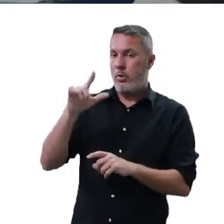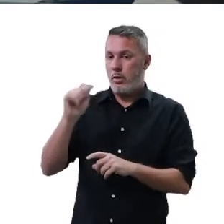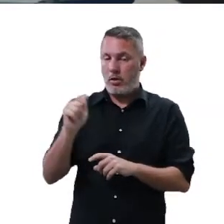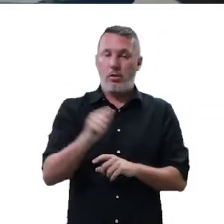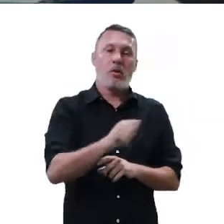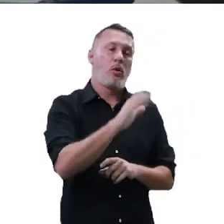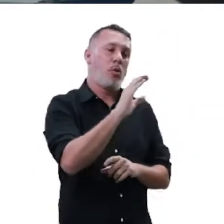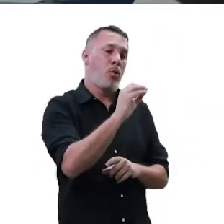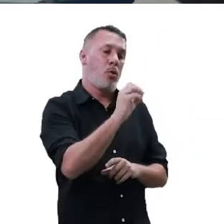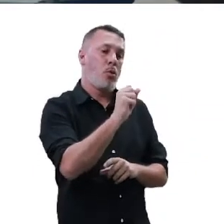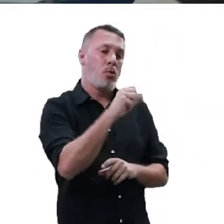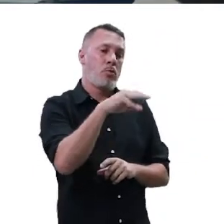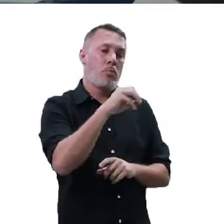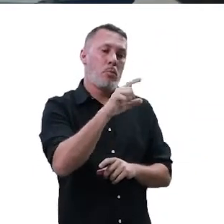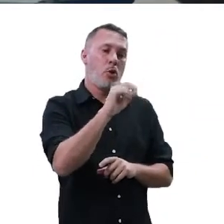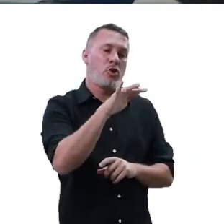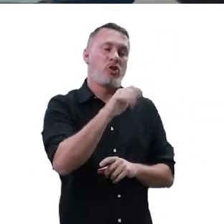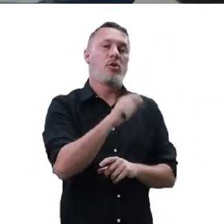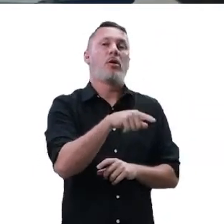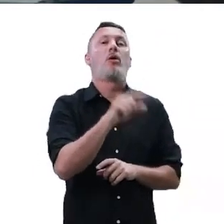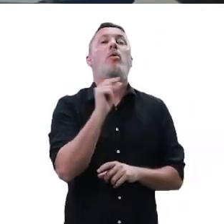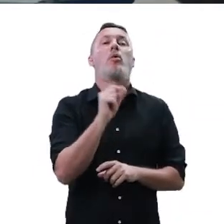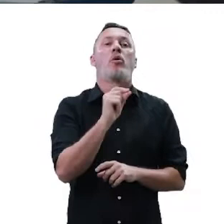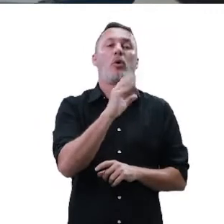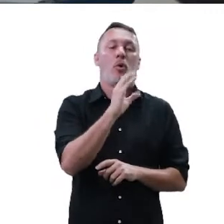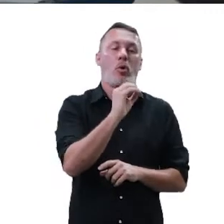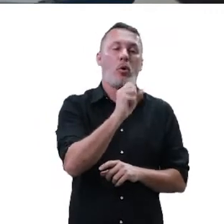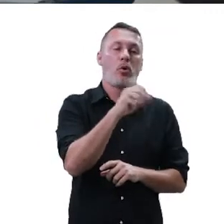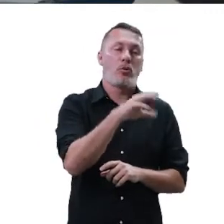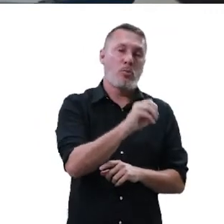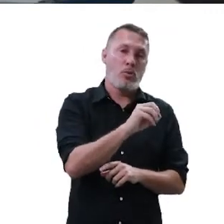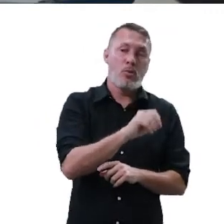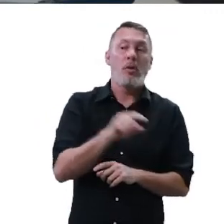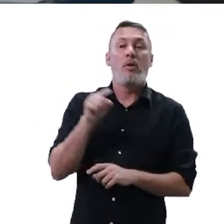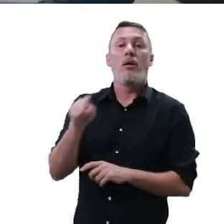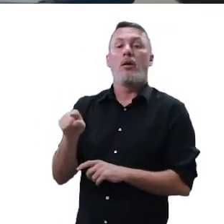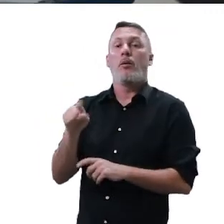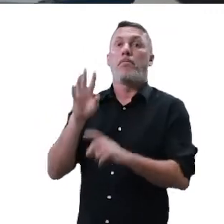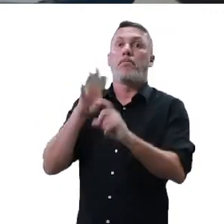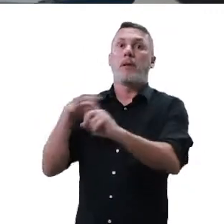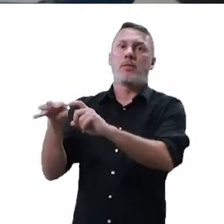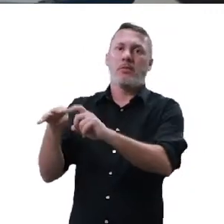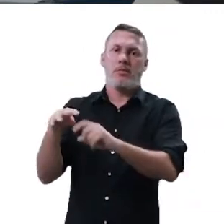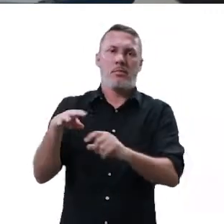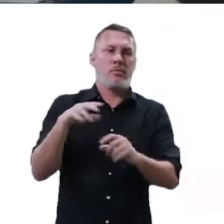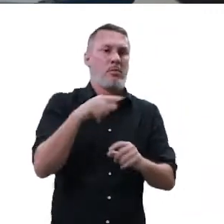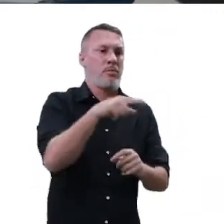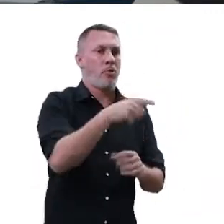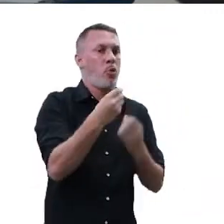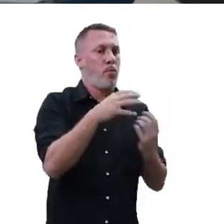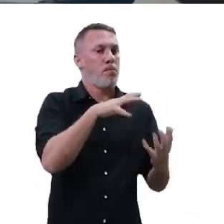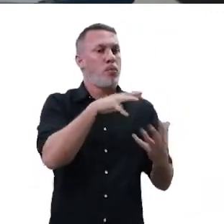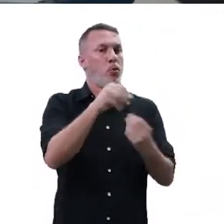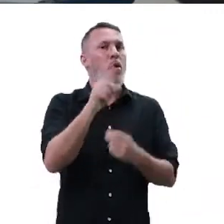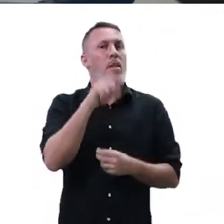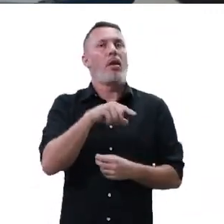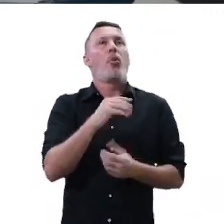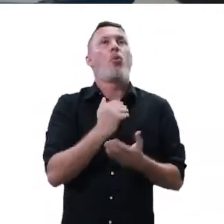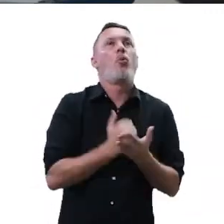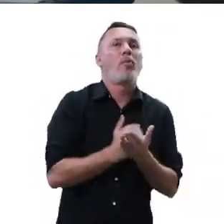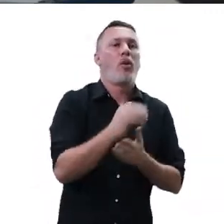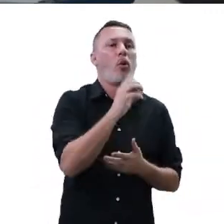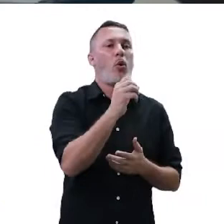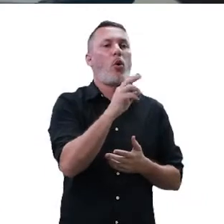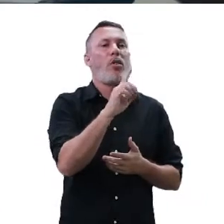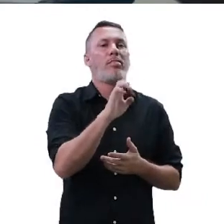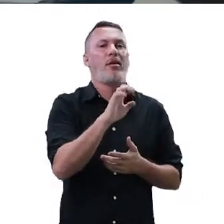filosofia, nós temos a cosmologia, né? A busca, o estudo do cosmos, da ordem do universo, que hoje a gente sabe que não é tão ordem assim, né?